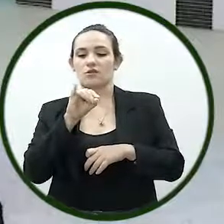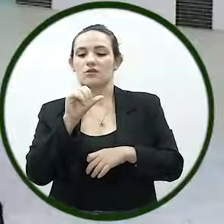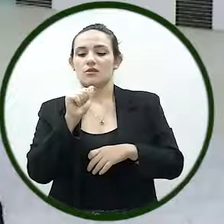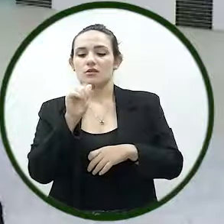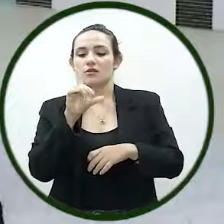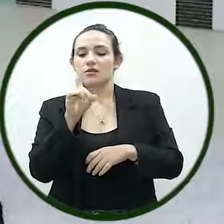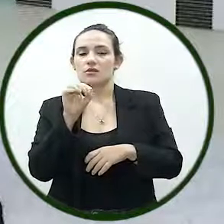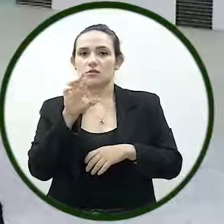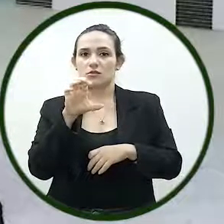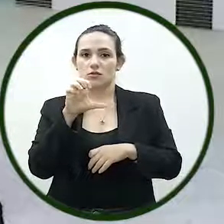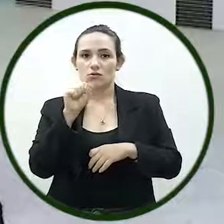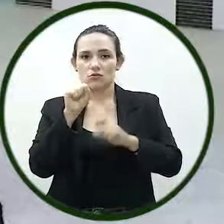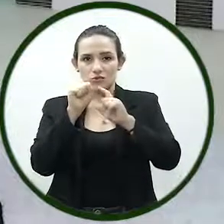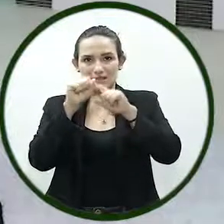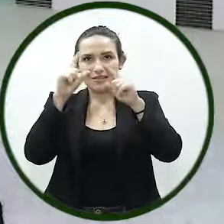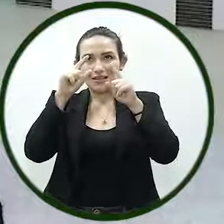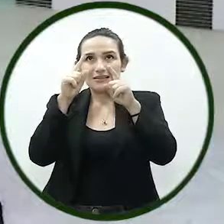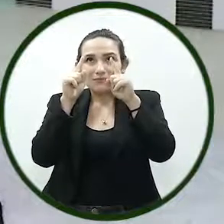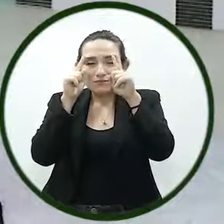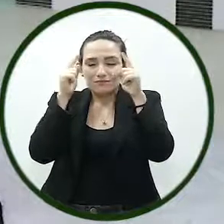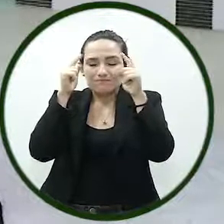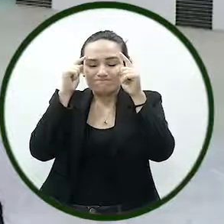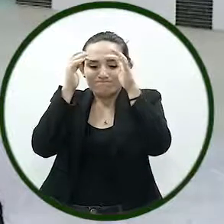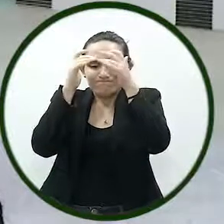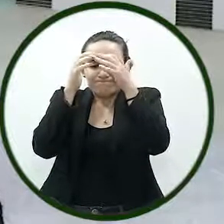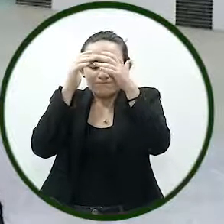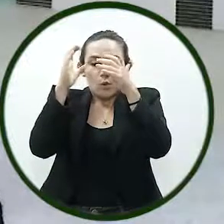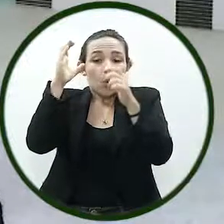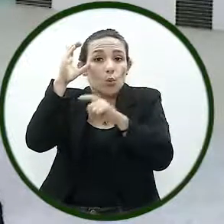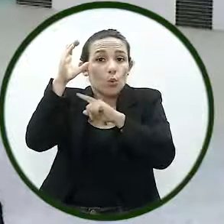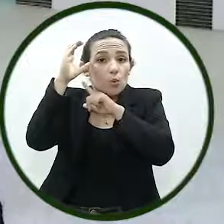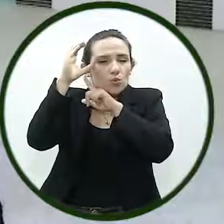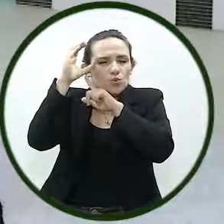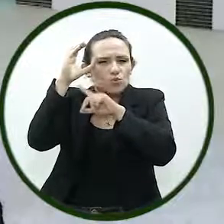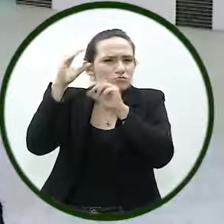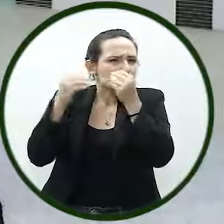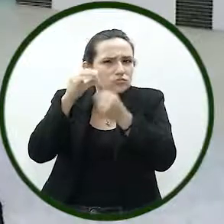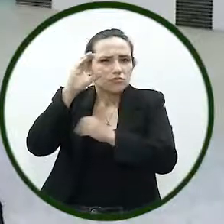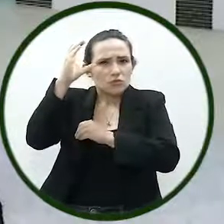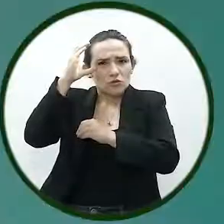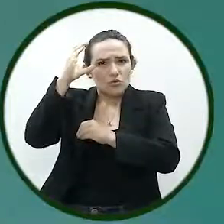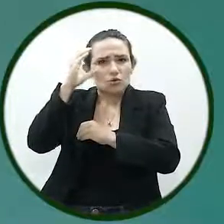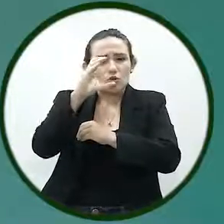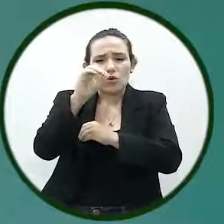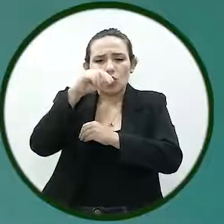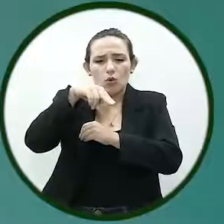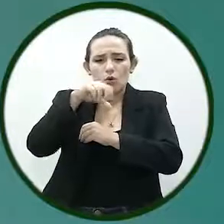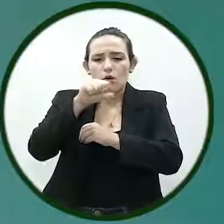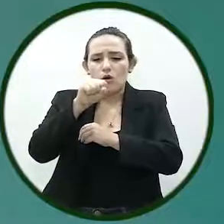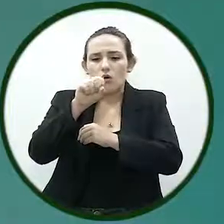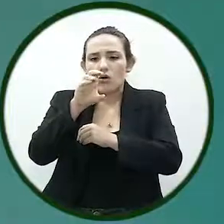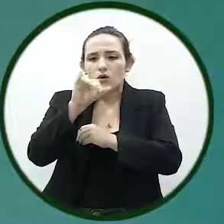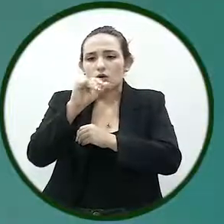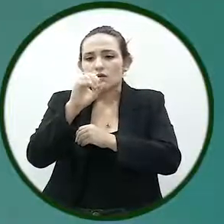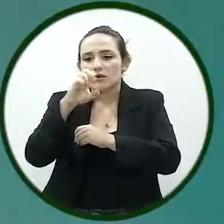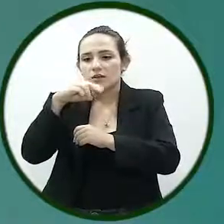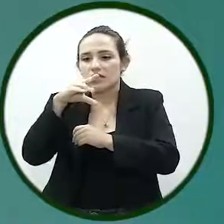nossa consciência, porque a consciência, ela é constituída através dessa relação. Então, os